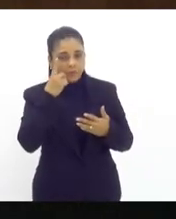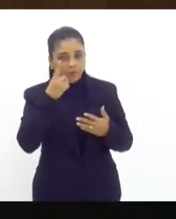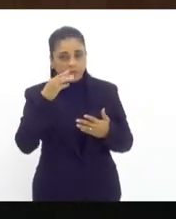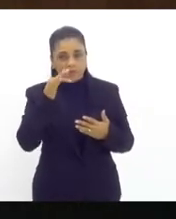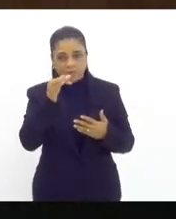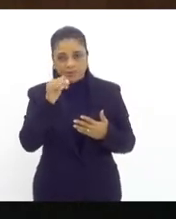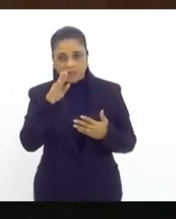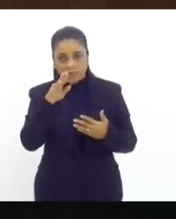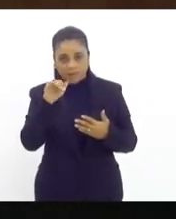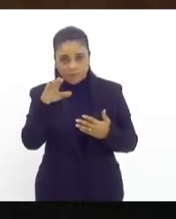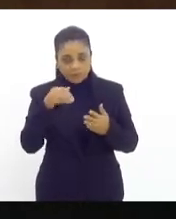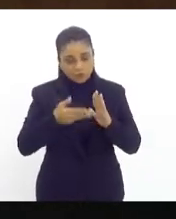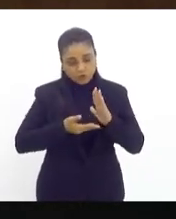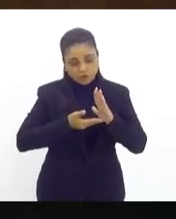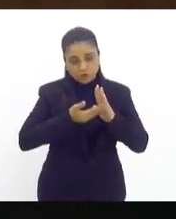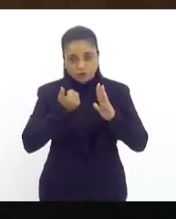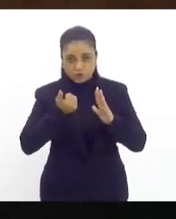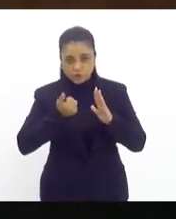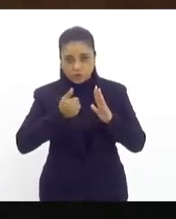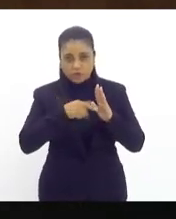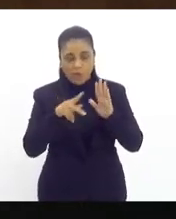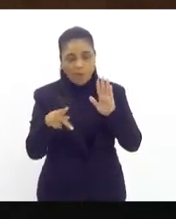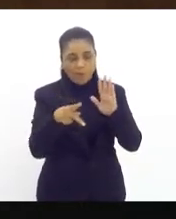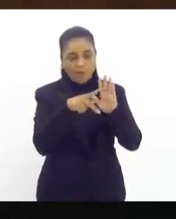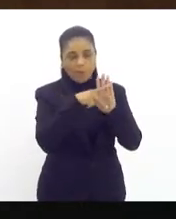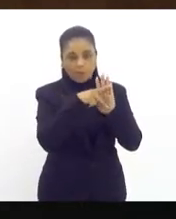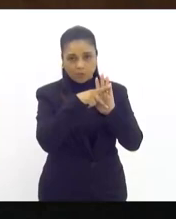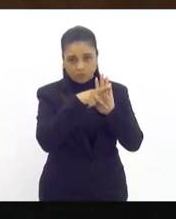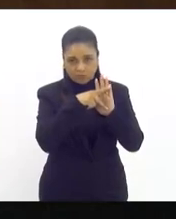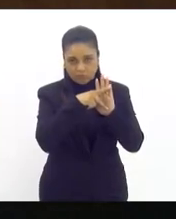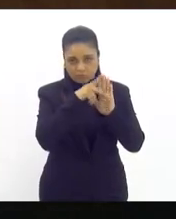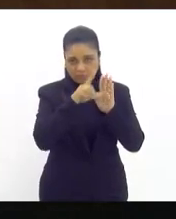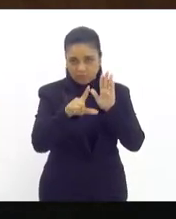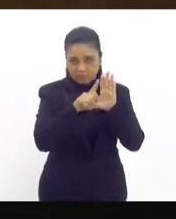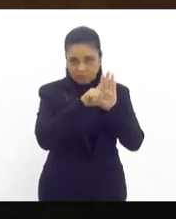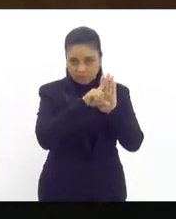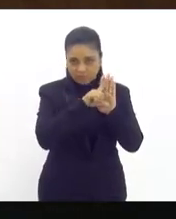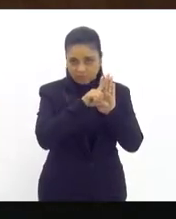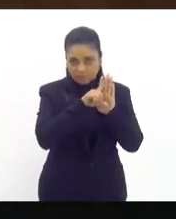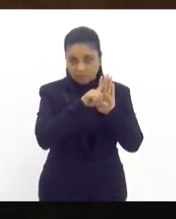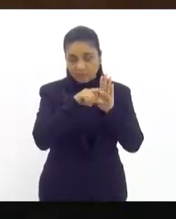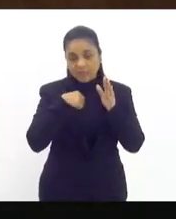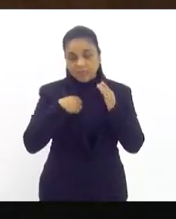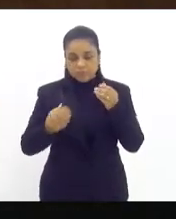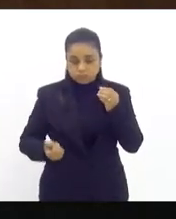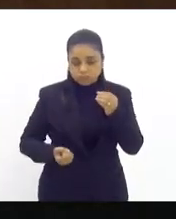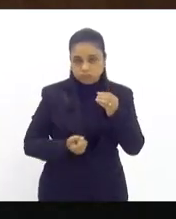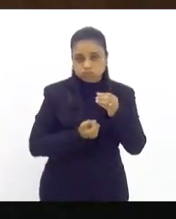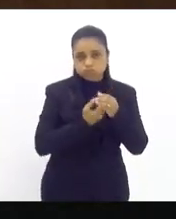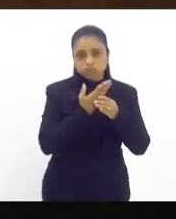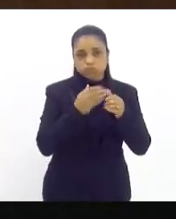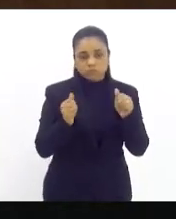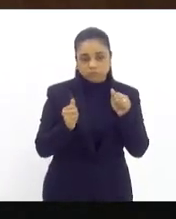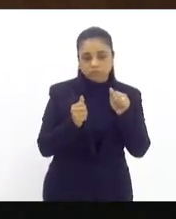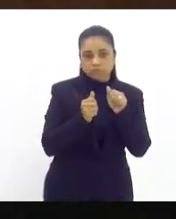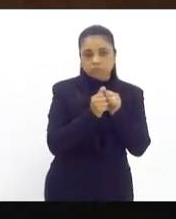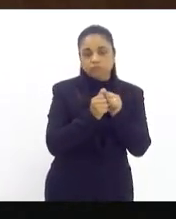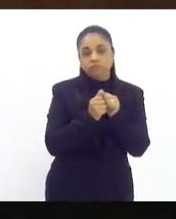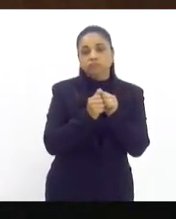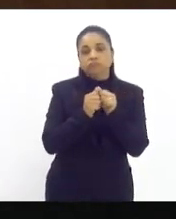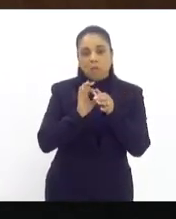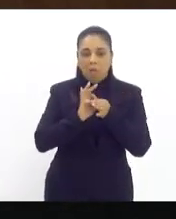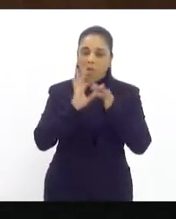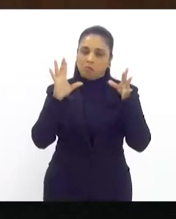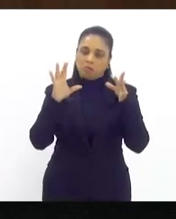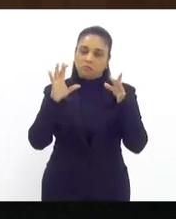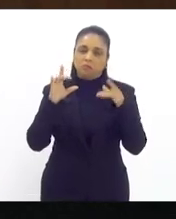este dispositivo do projeto de lei original dele e se tornar qual autor o que já foi autorizado pela deputada índia